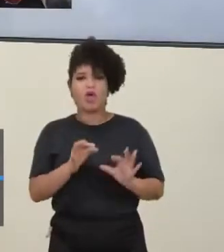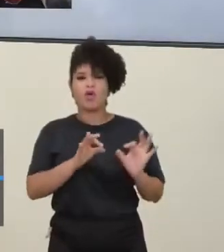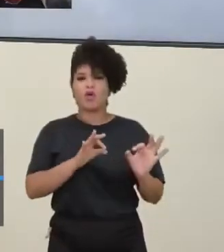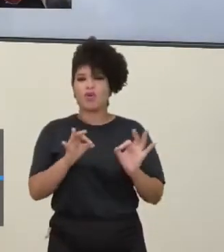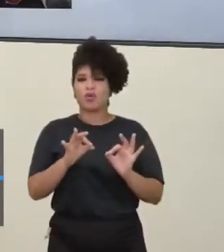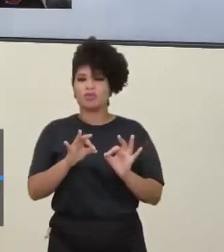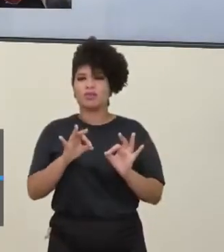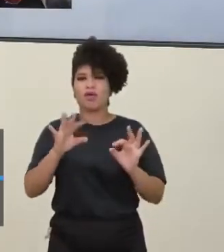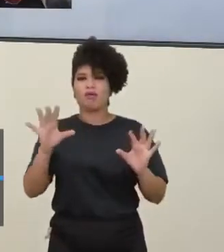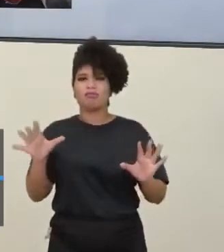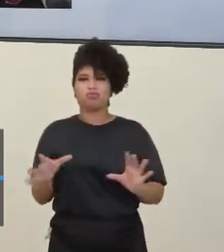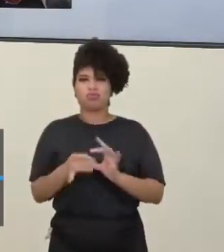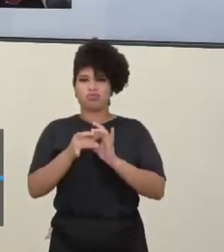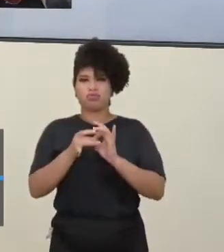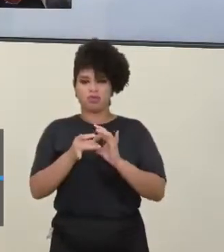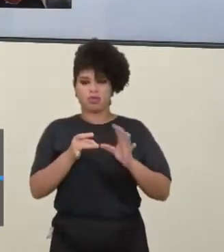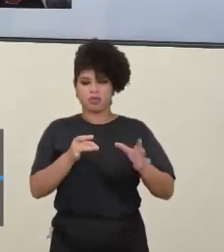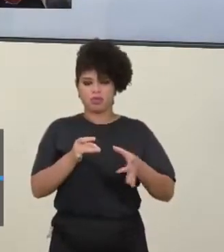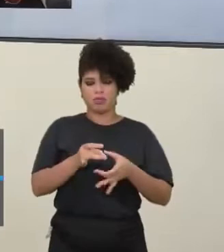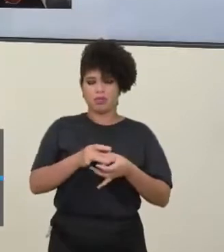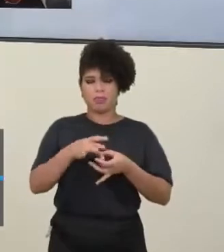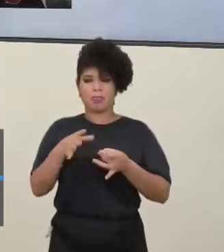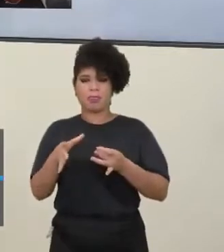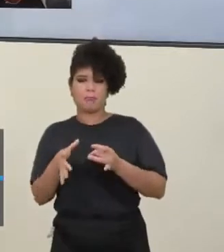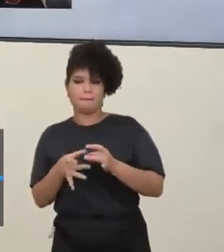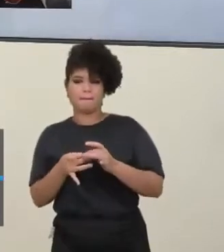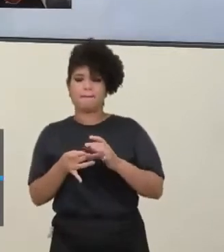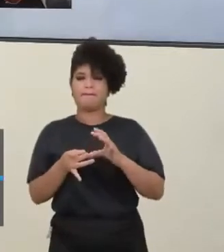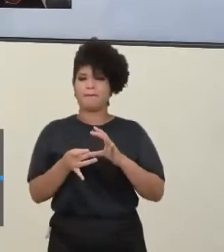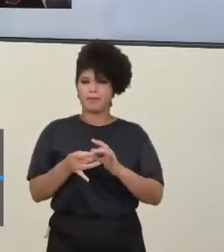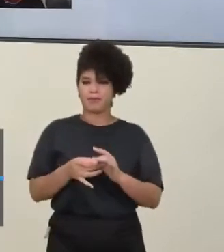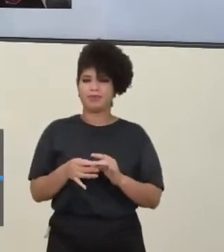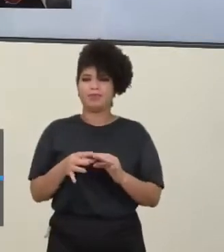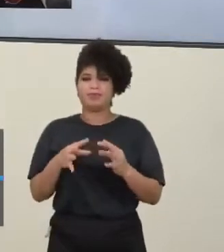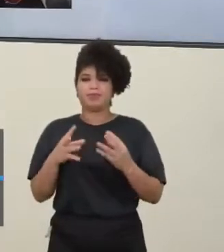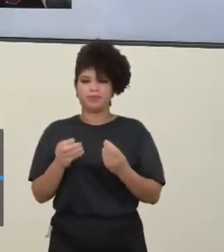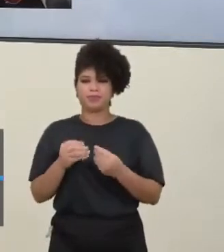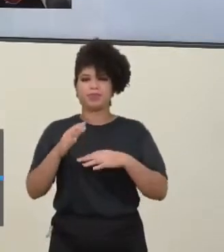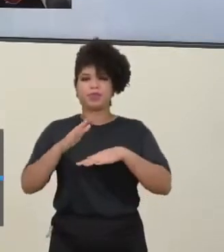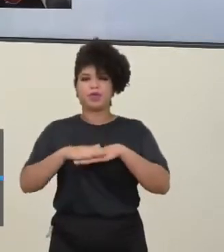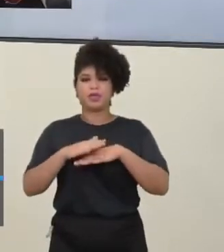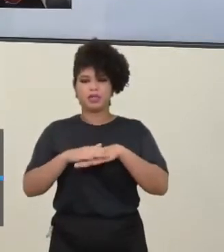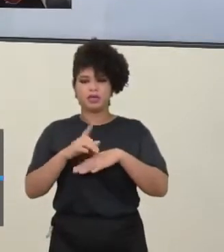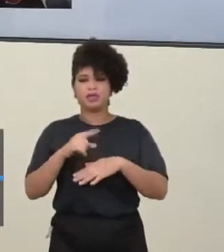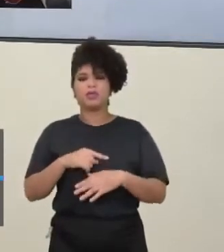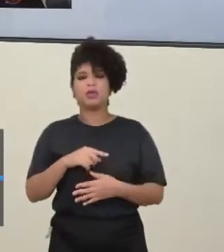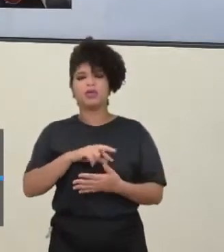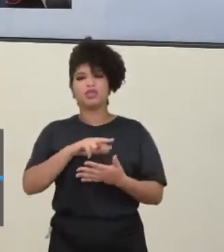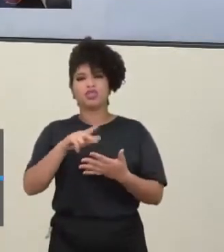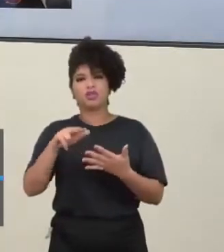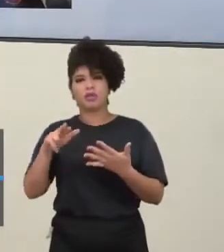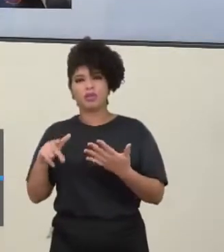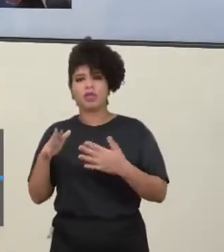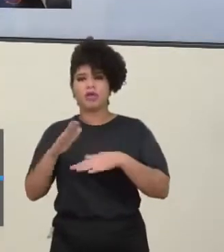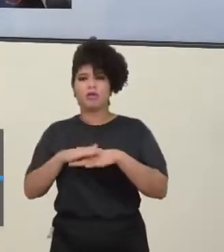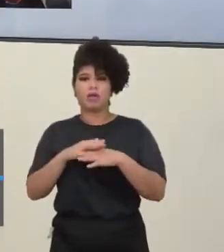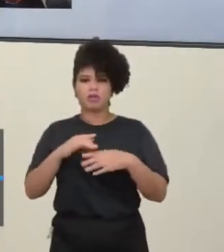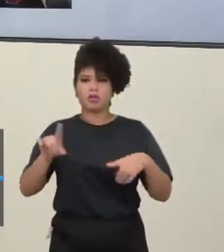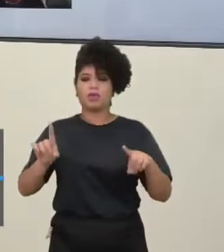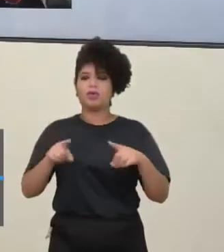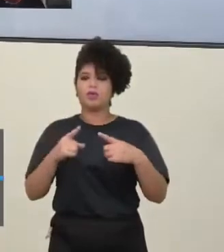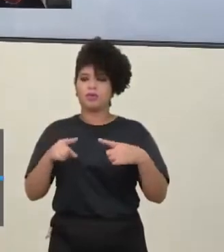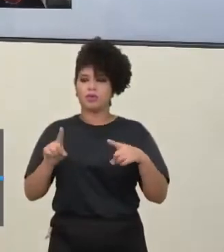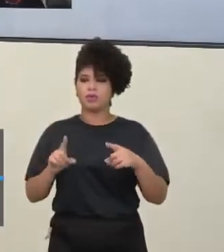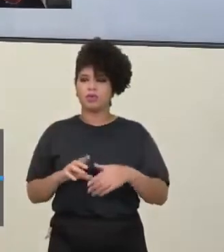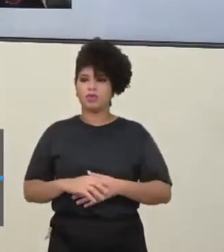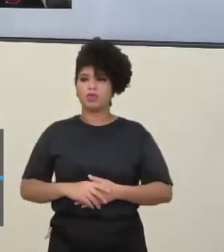master, né? E aí ele vai, faz a mixagem de som, né? Coloca tudo bonitinho, gruda todas as partes e faz a música. Então, é isso